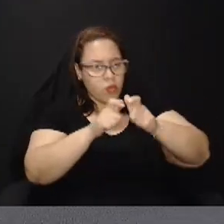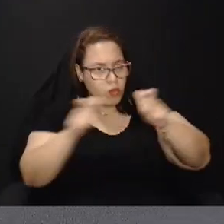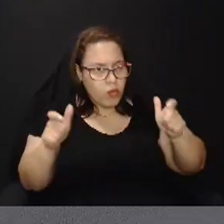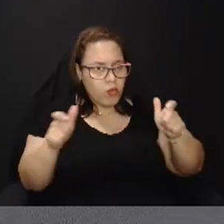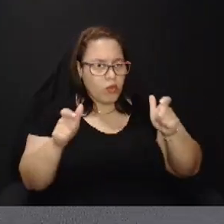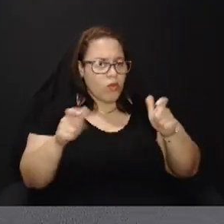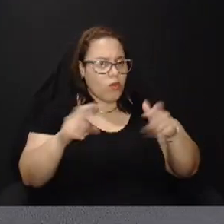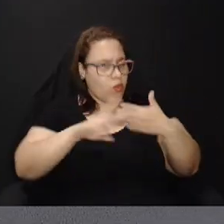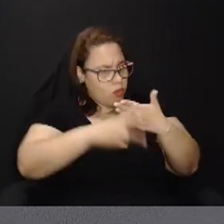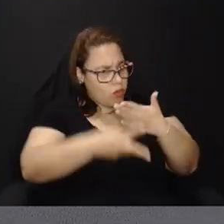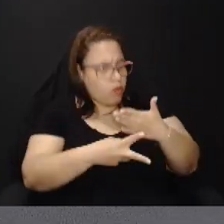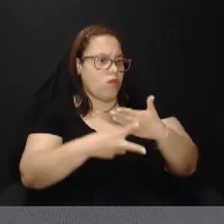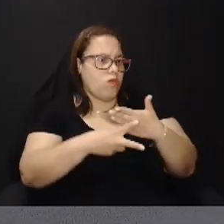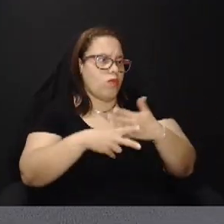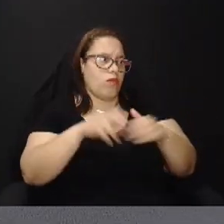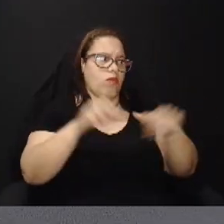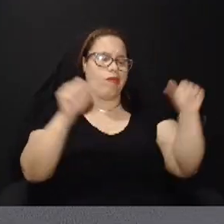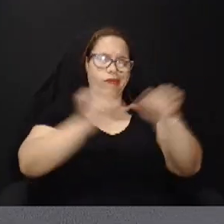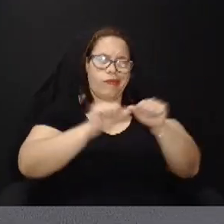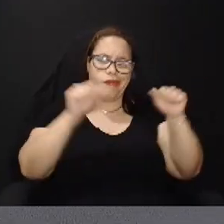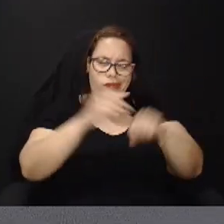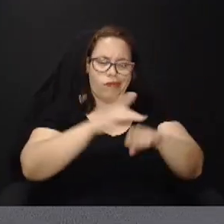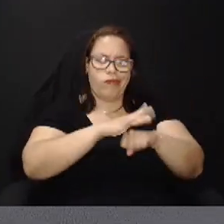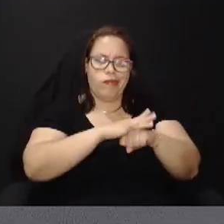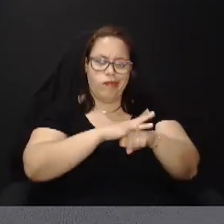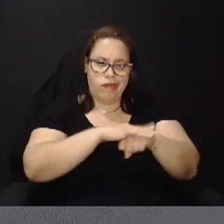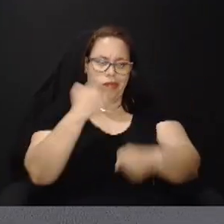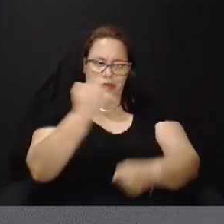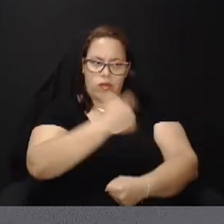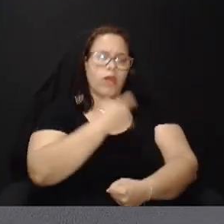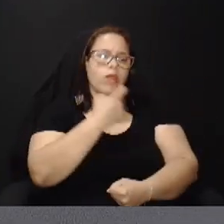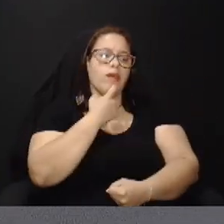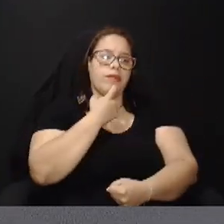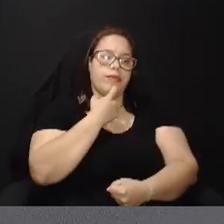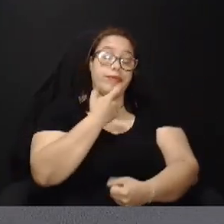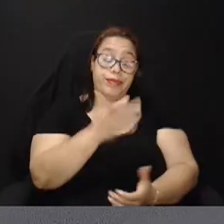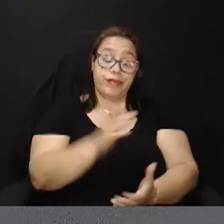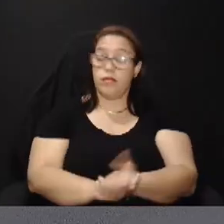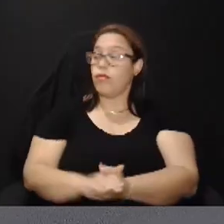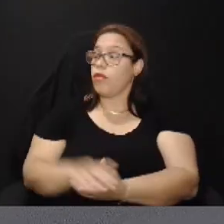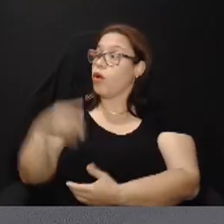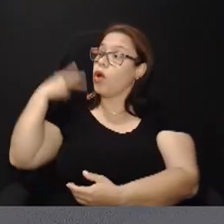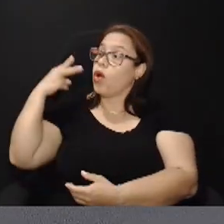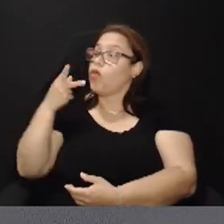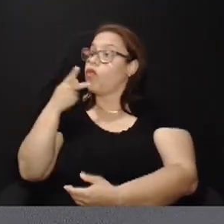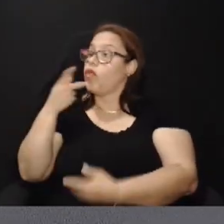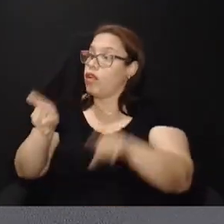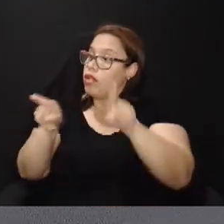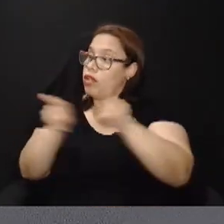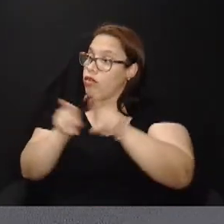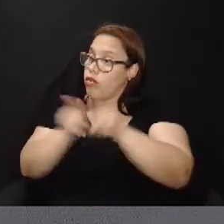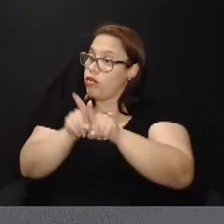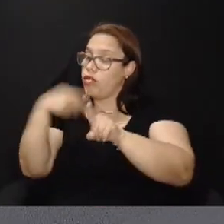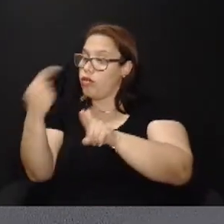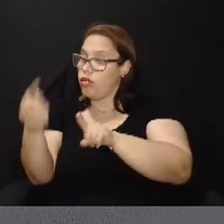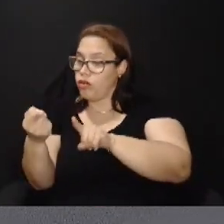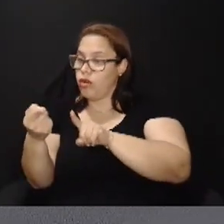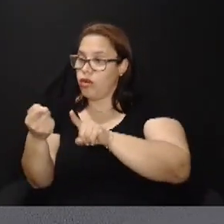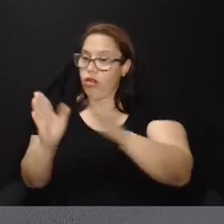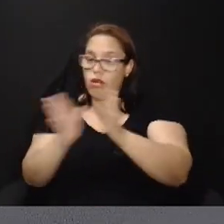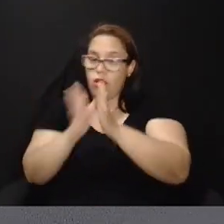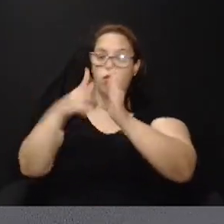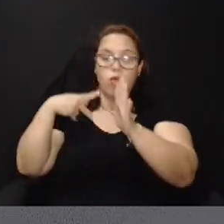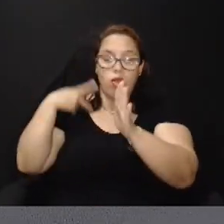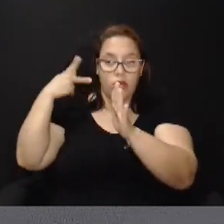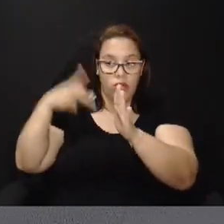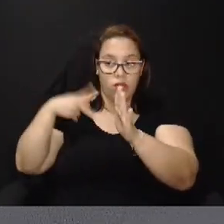dessa terrível doença para a nossa Campinas, né? Vereador, como eu falei também, o senhor, além de presidir a frente parlamentar, essas